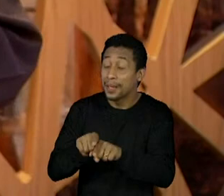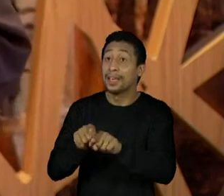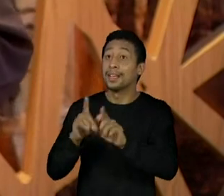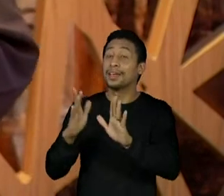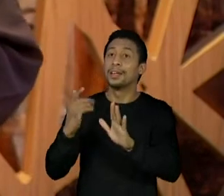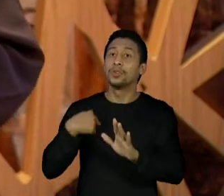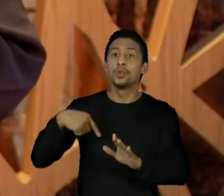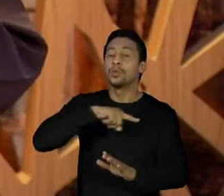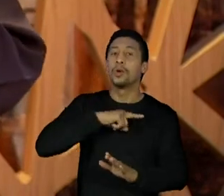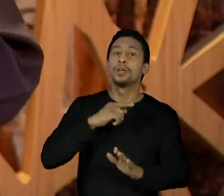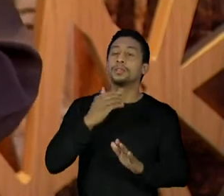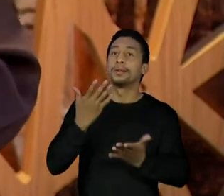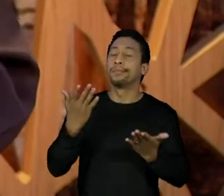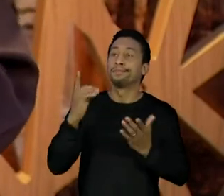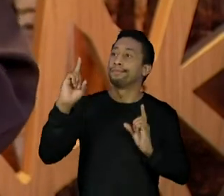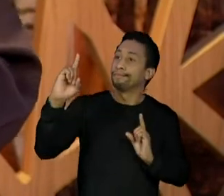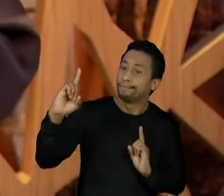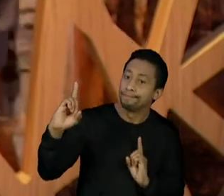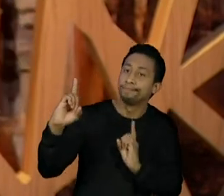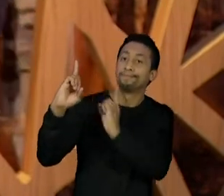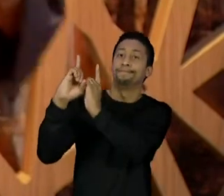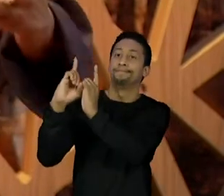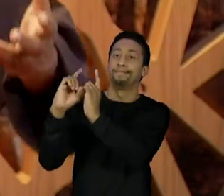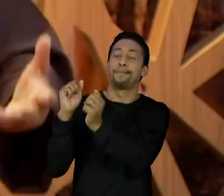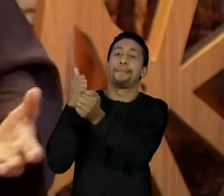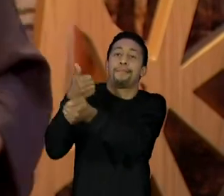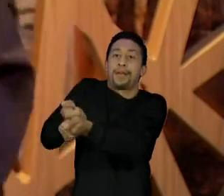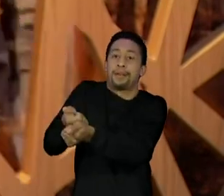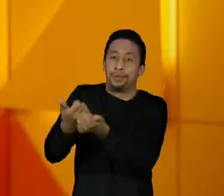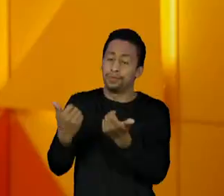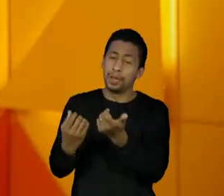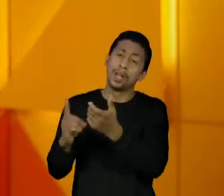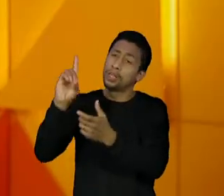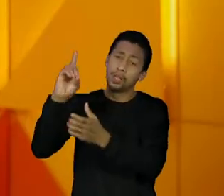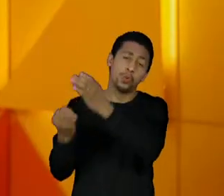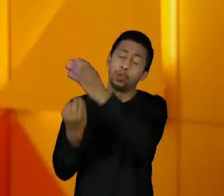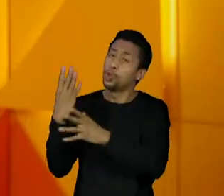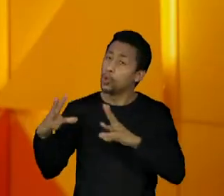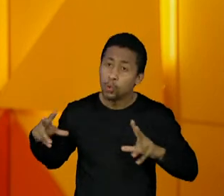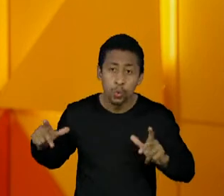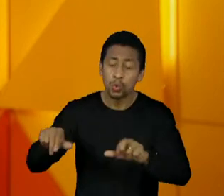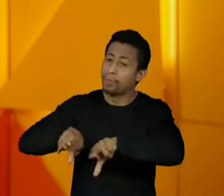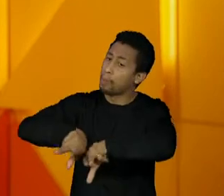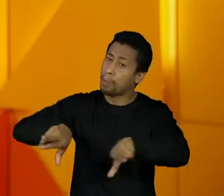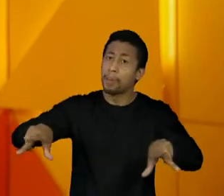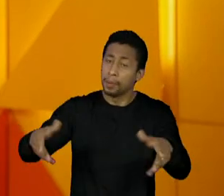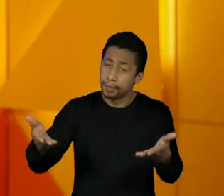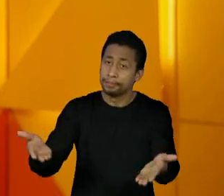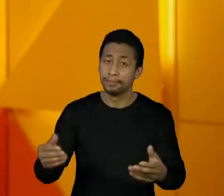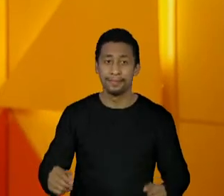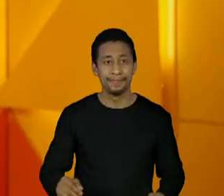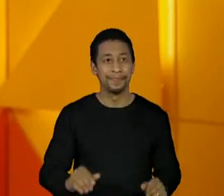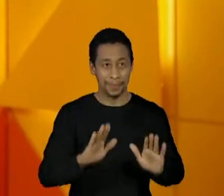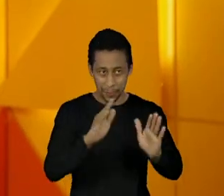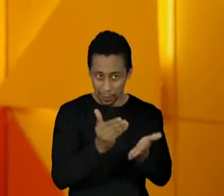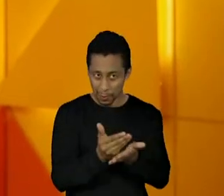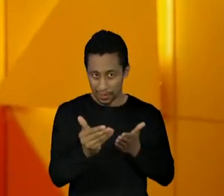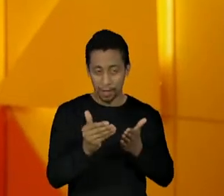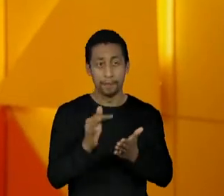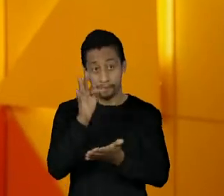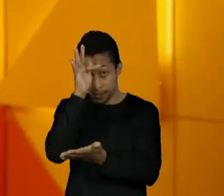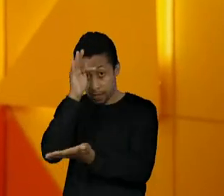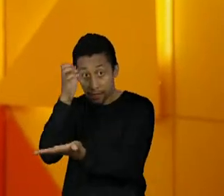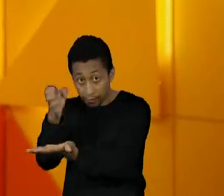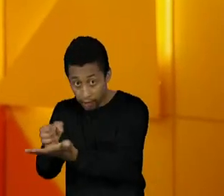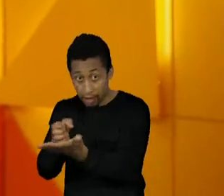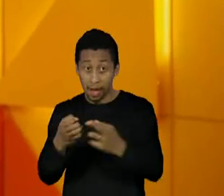aproxima de Deus, porque Deus é a diversidade. Deus criou a todos e a todas. Já para a gente começar, Frei, me diga, fé e